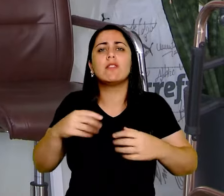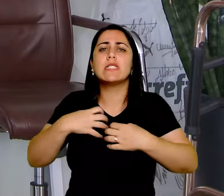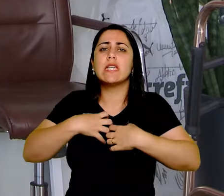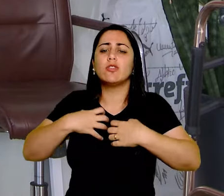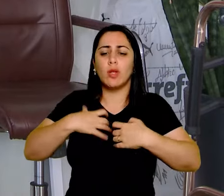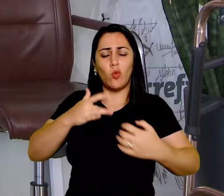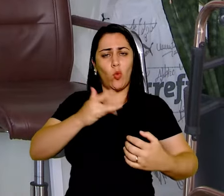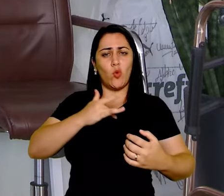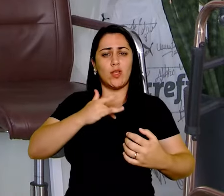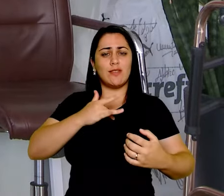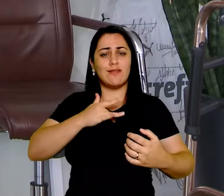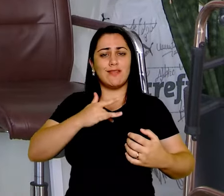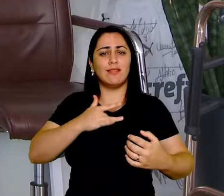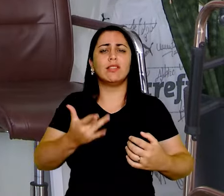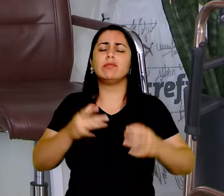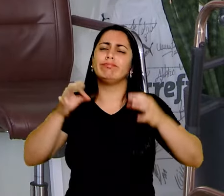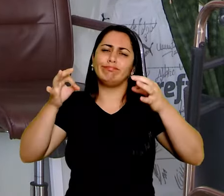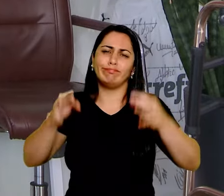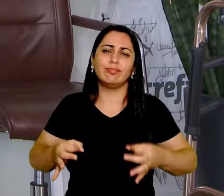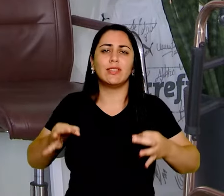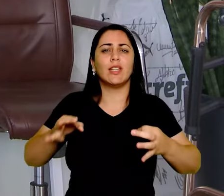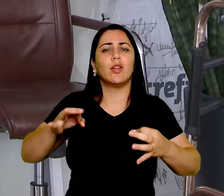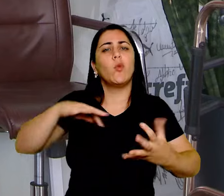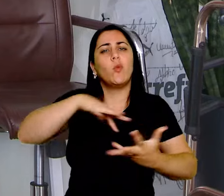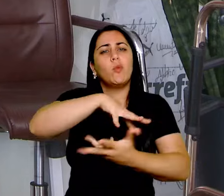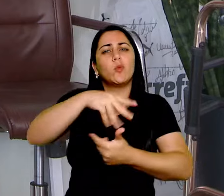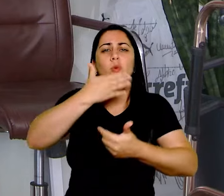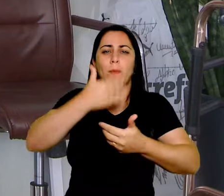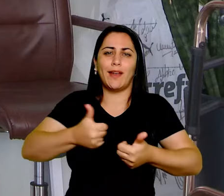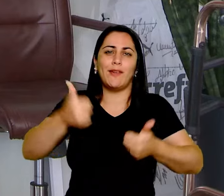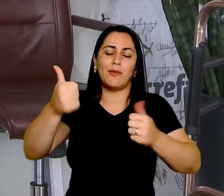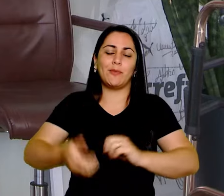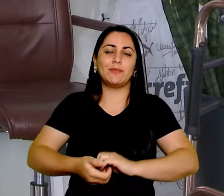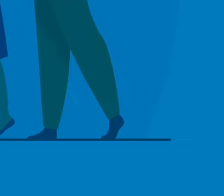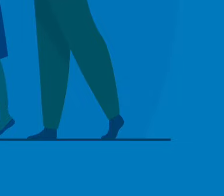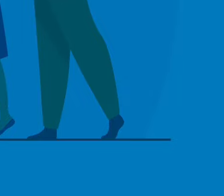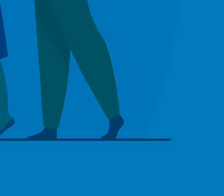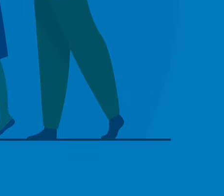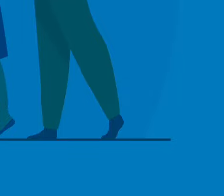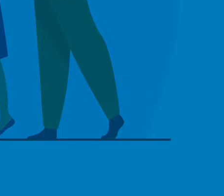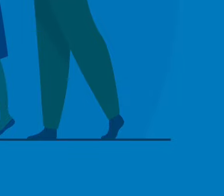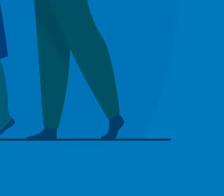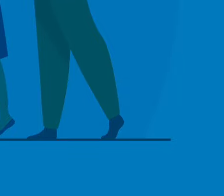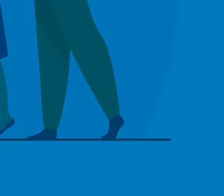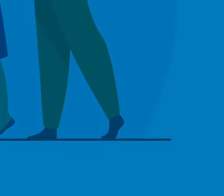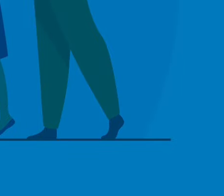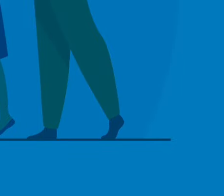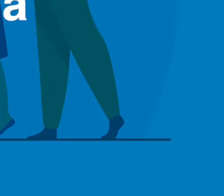coisas e as pessoas com o coração. Eu tenho certeza que a humanidade seria muito melhor.